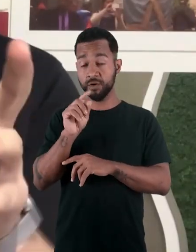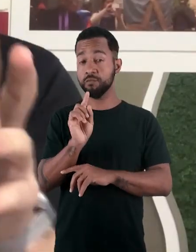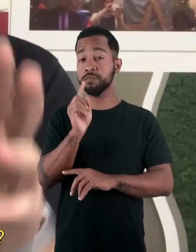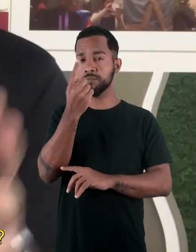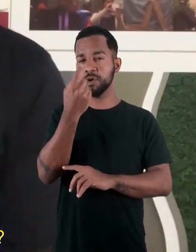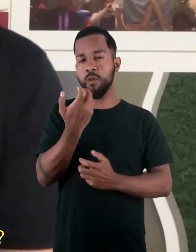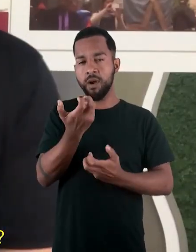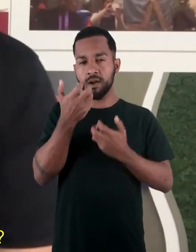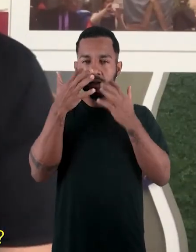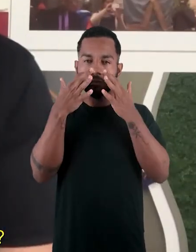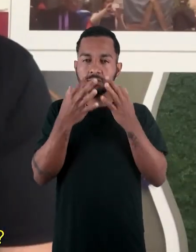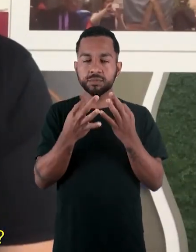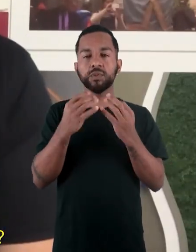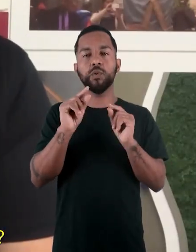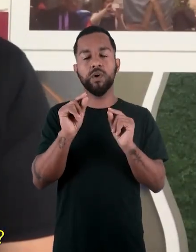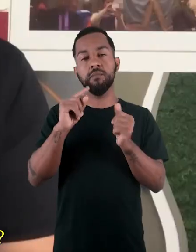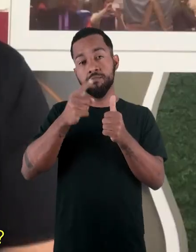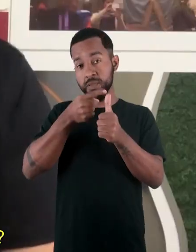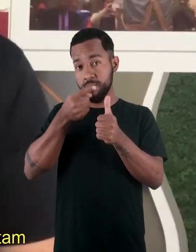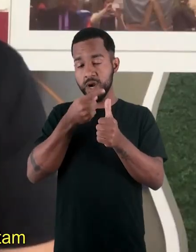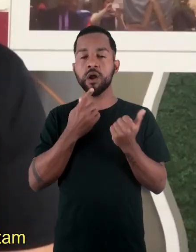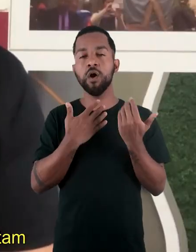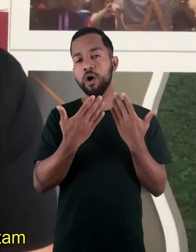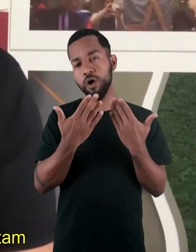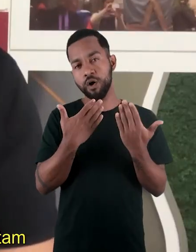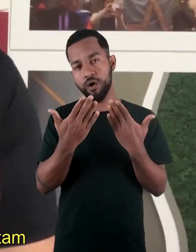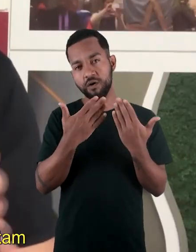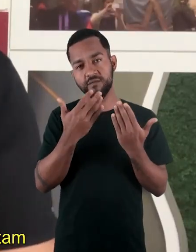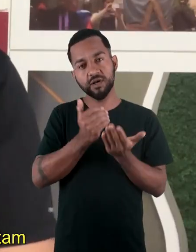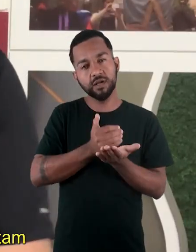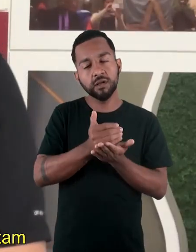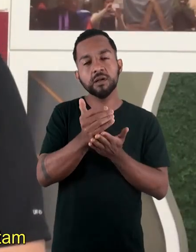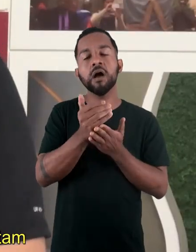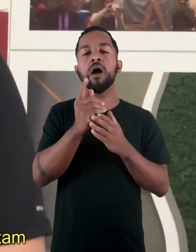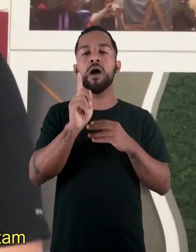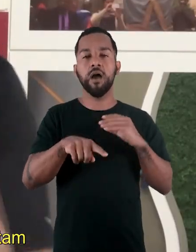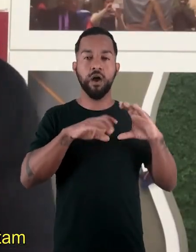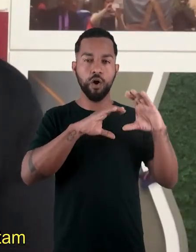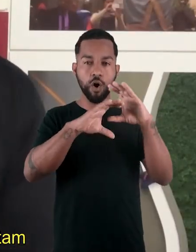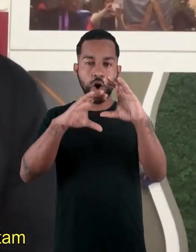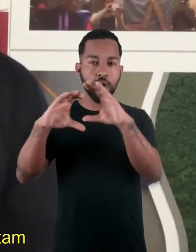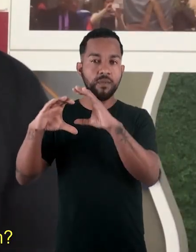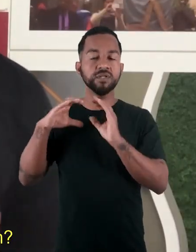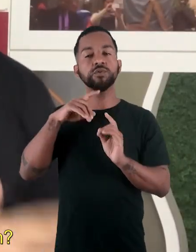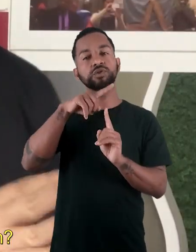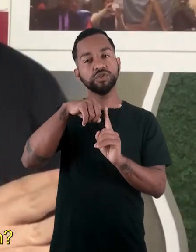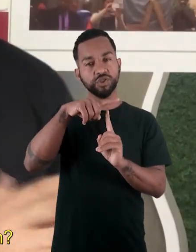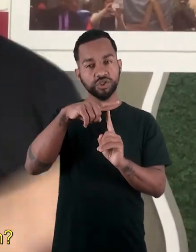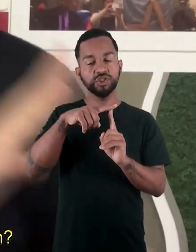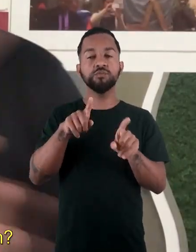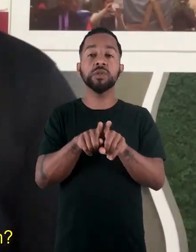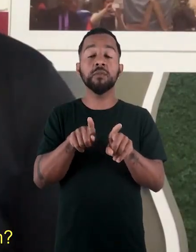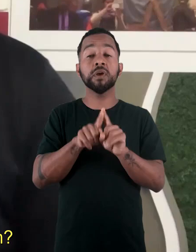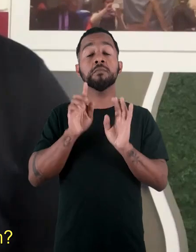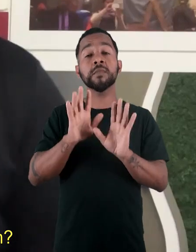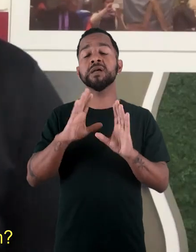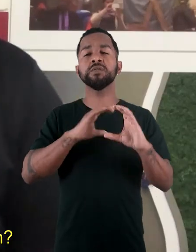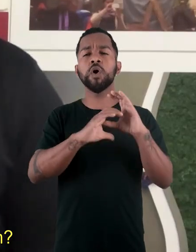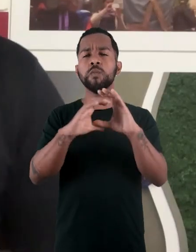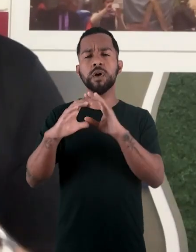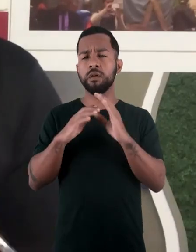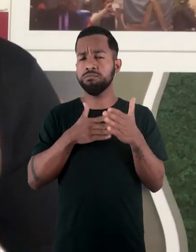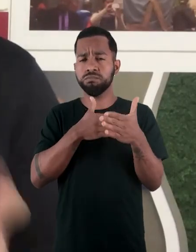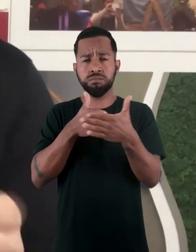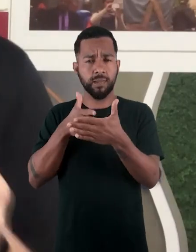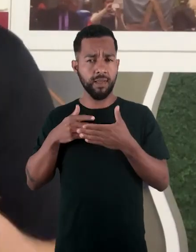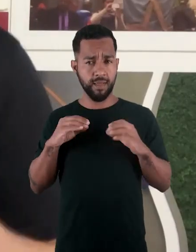prestasse atenção a partir dessa nossa primeira conversa? Quais são as comunicações que te impactam e as comunicações que não te impactam?